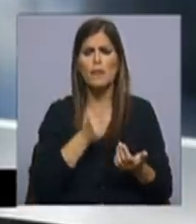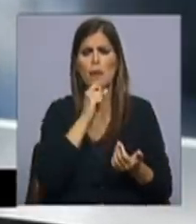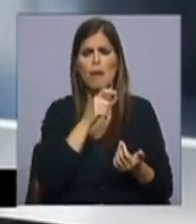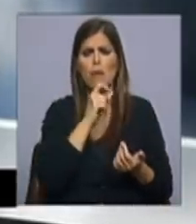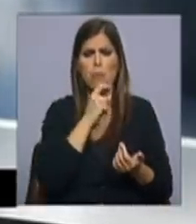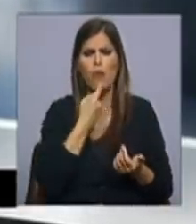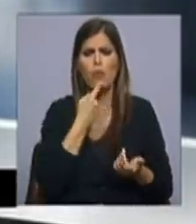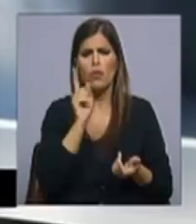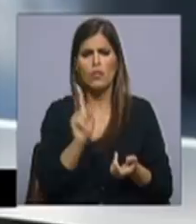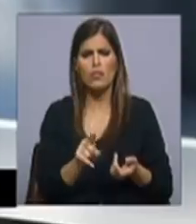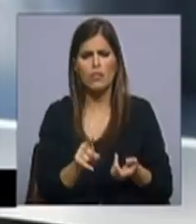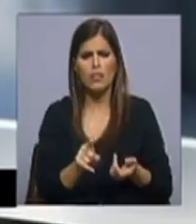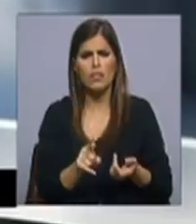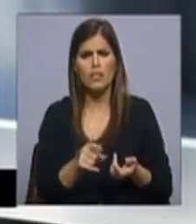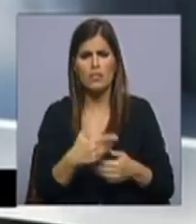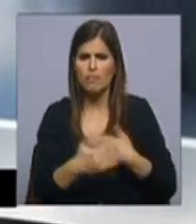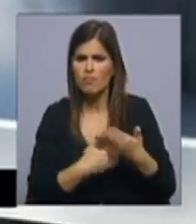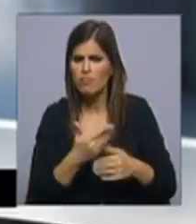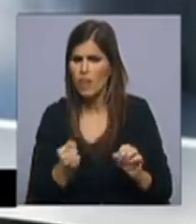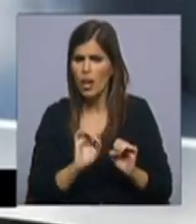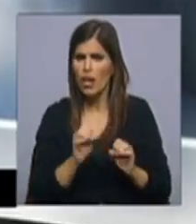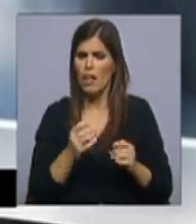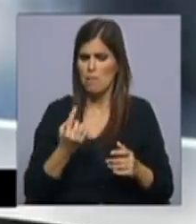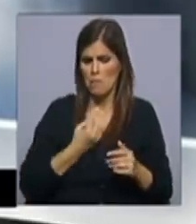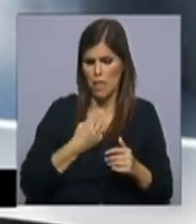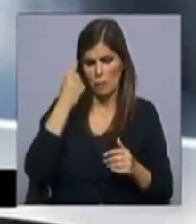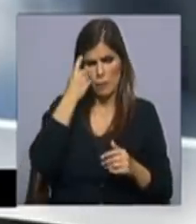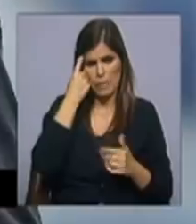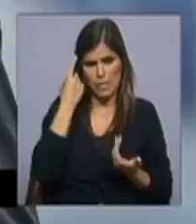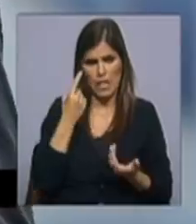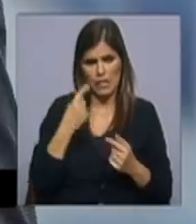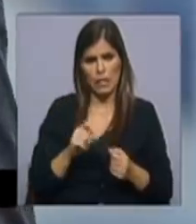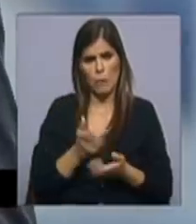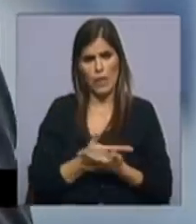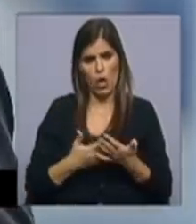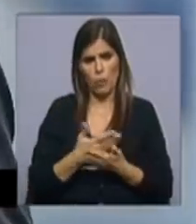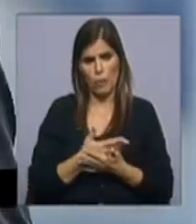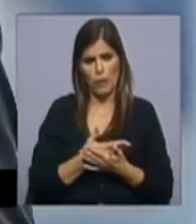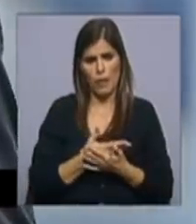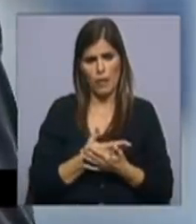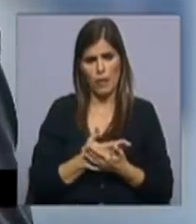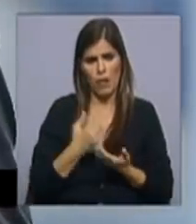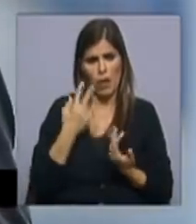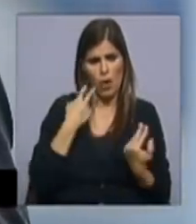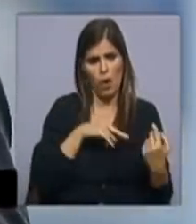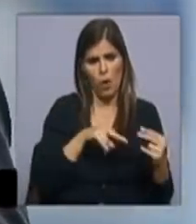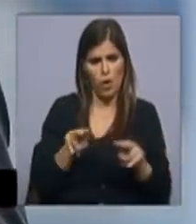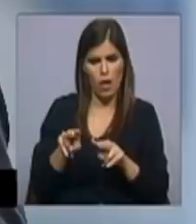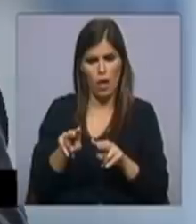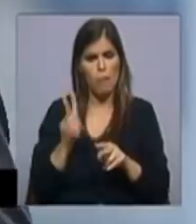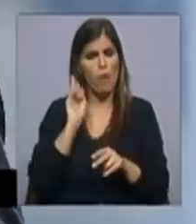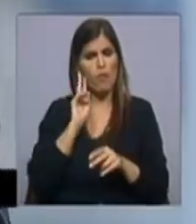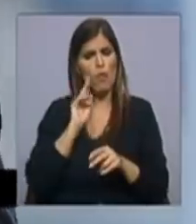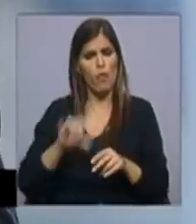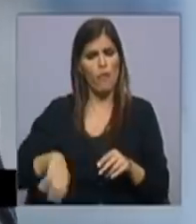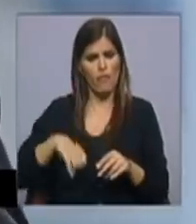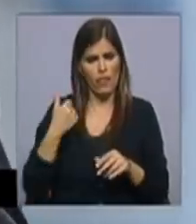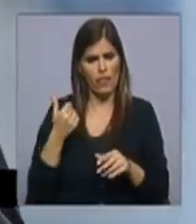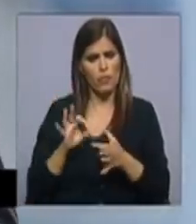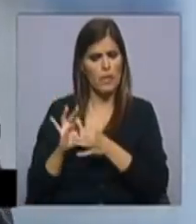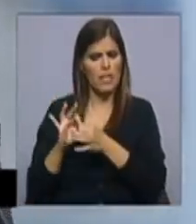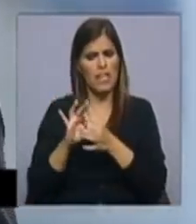voltar a aplicar. Não seria o tempo de pensarmos em ter uma economia mais voltada para os valores verdes e termos uma relação